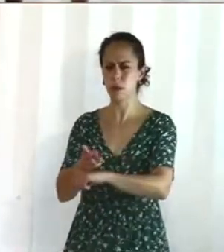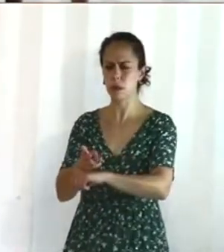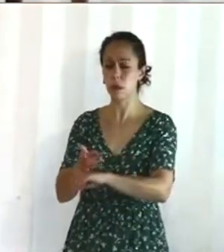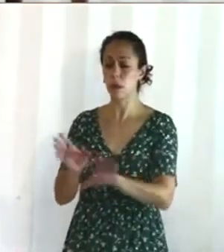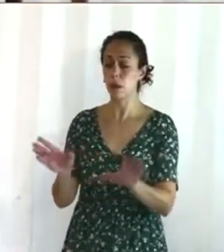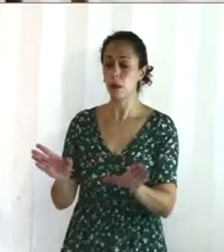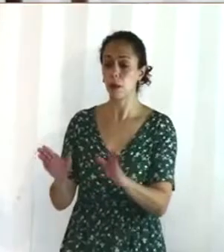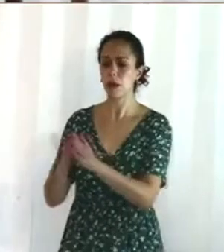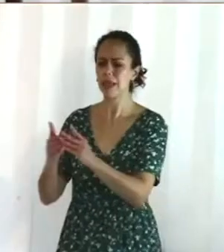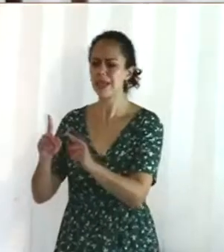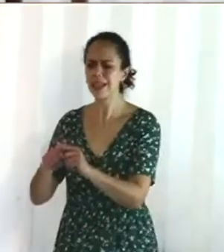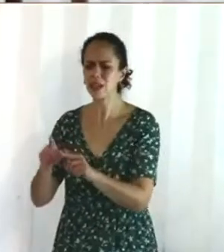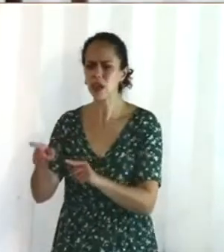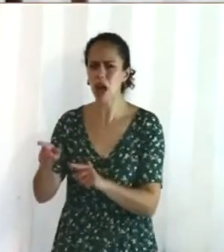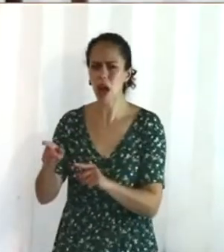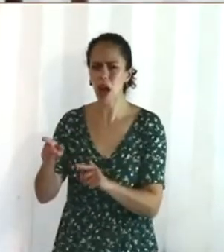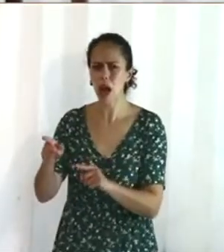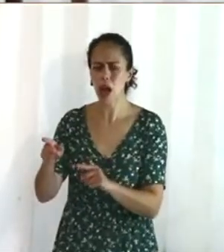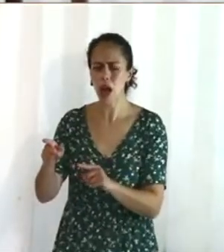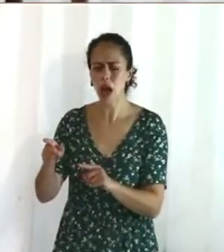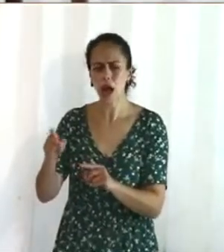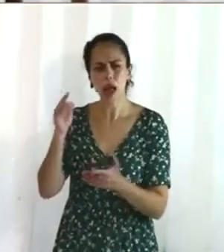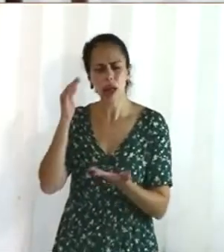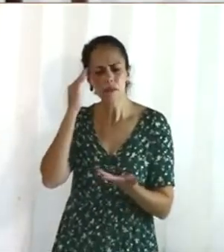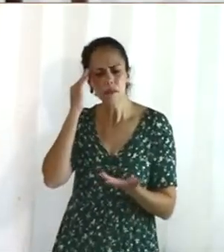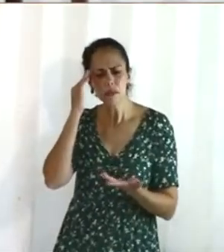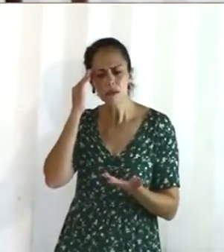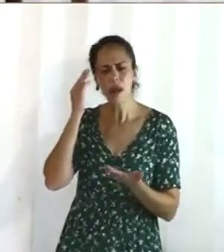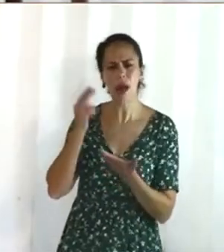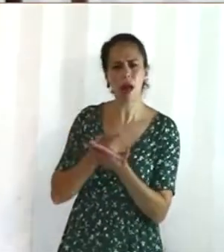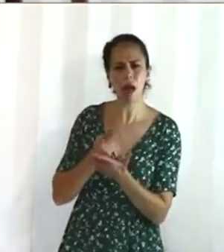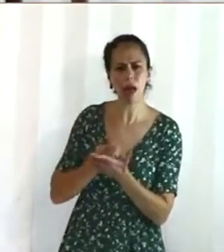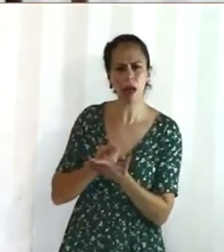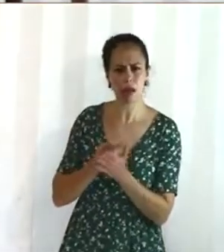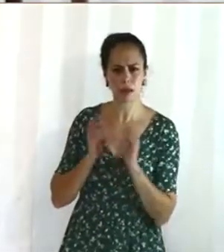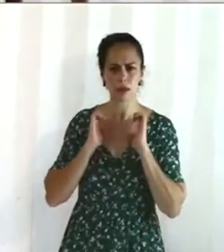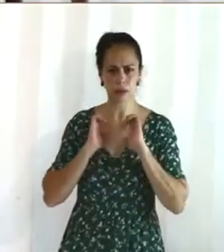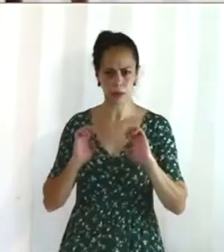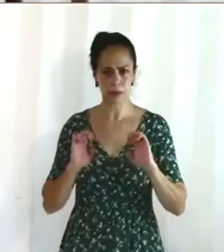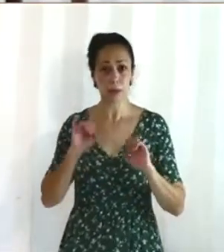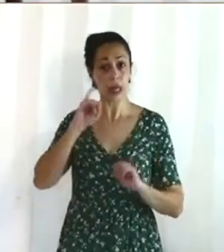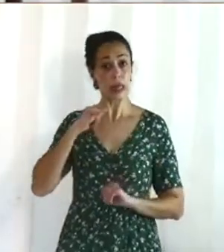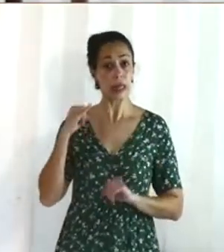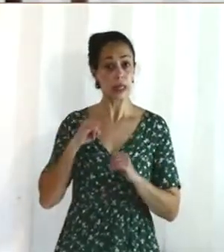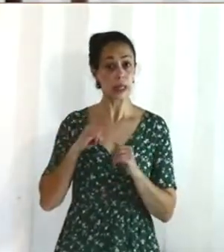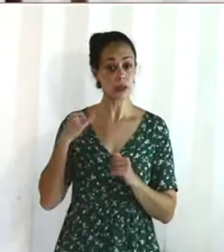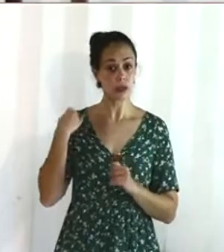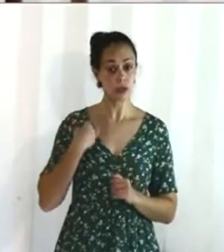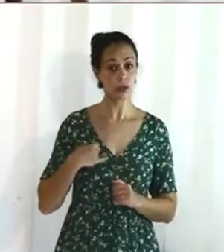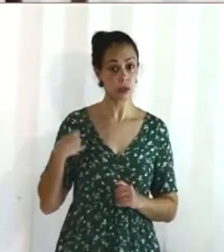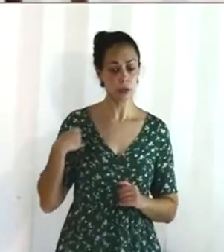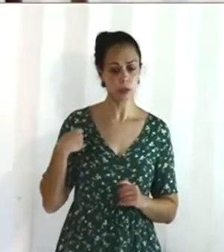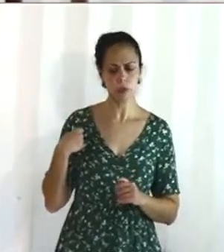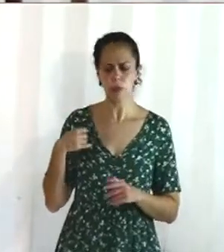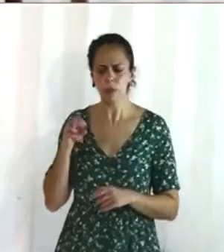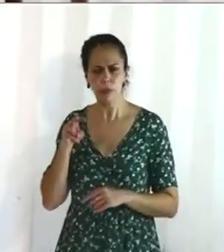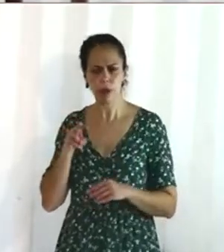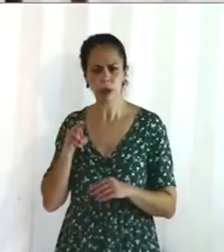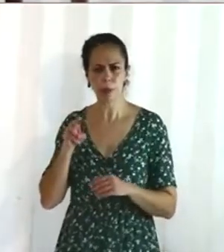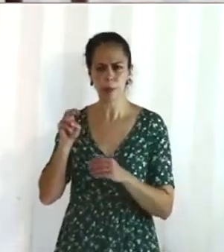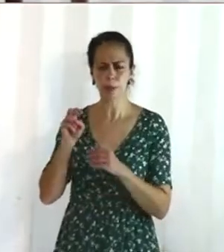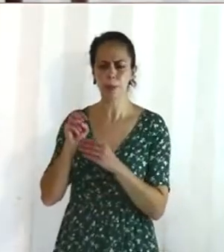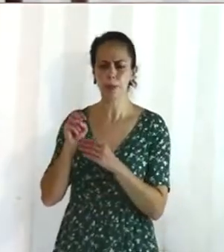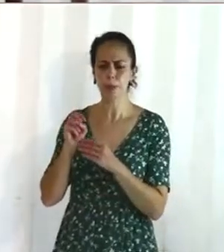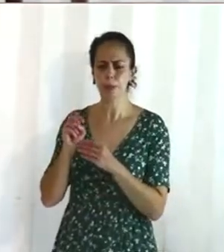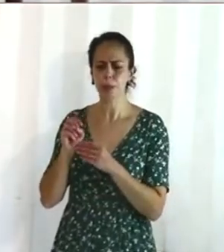sua vida, residindo ali em Éfeso, na região da Ásia Menor, e ele não escreve diretamente a uma